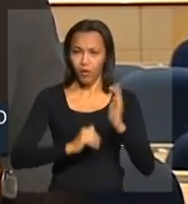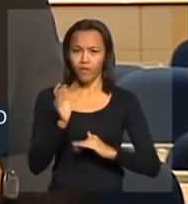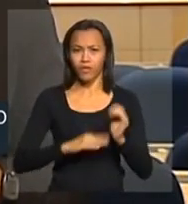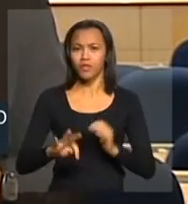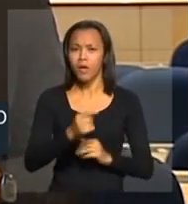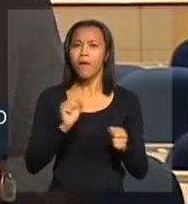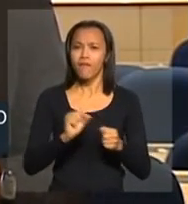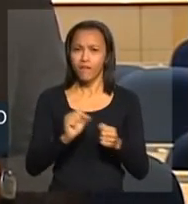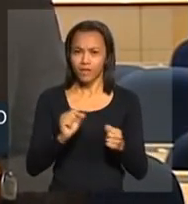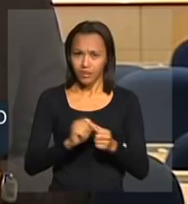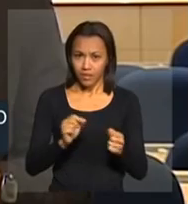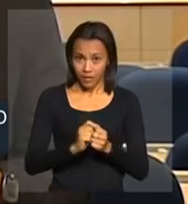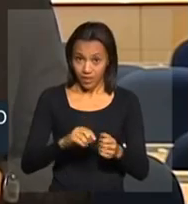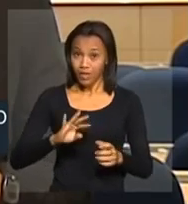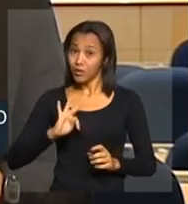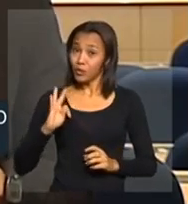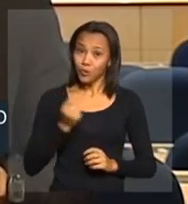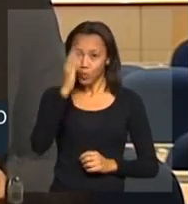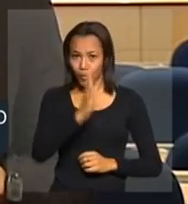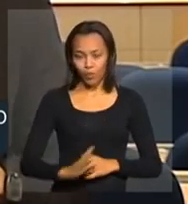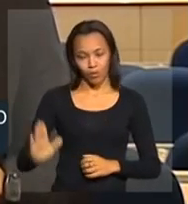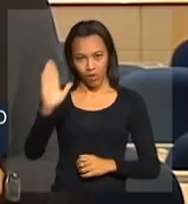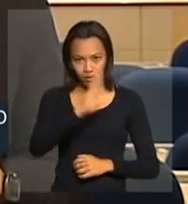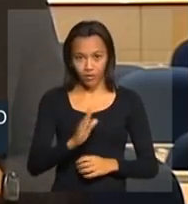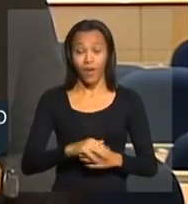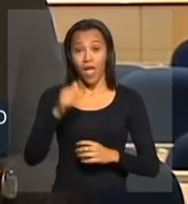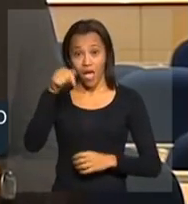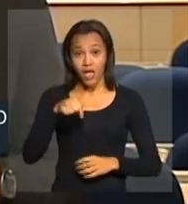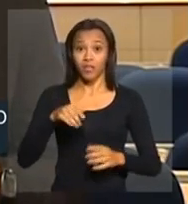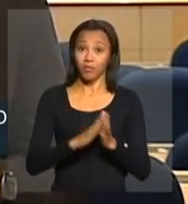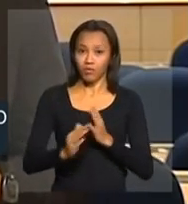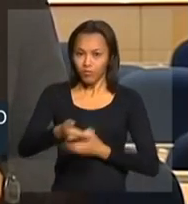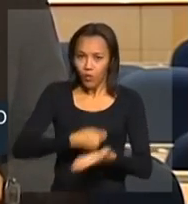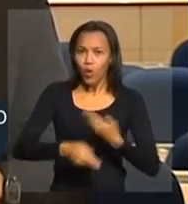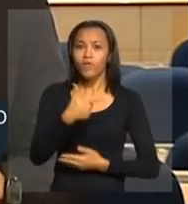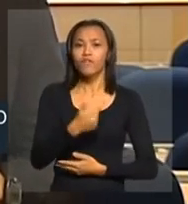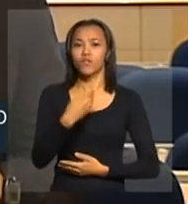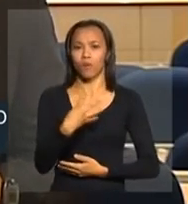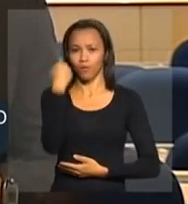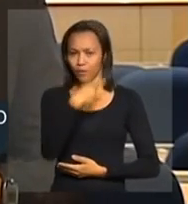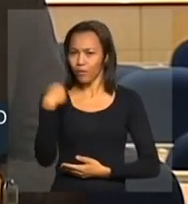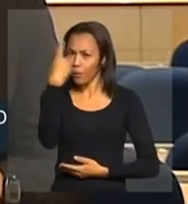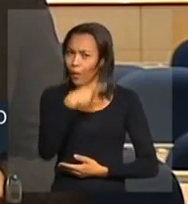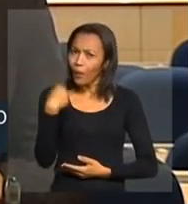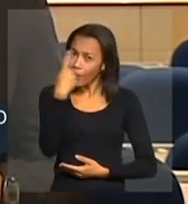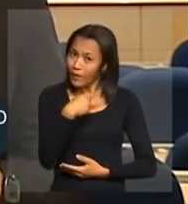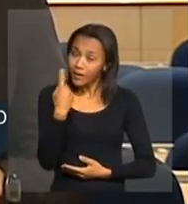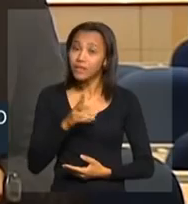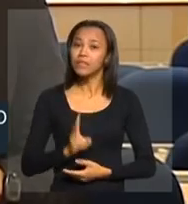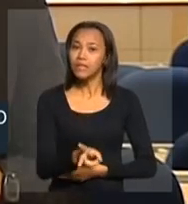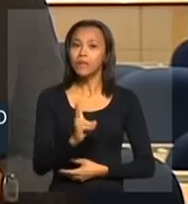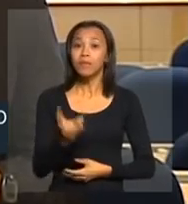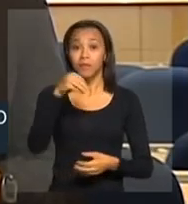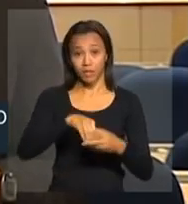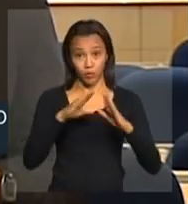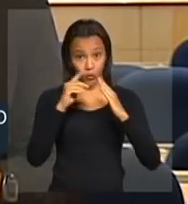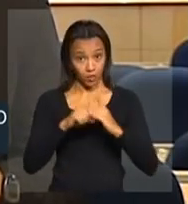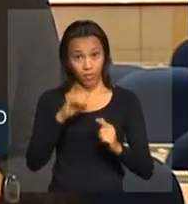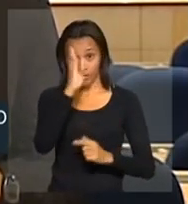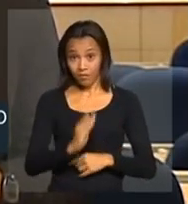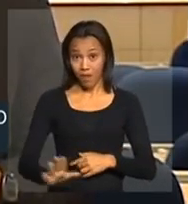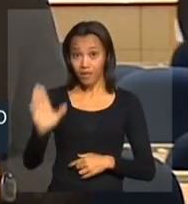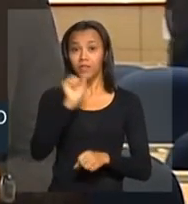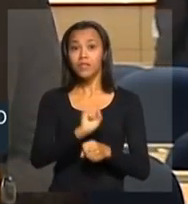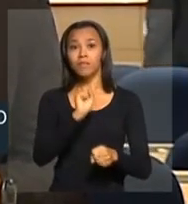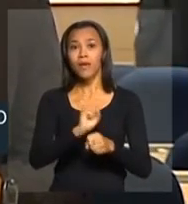fazer transplantes em todo o país. Esses profissionais se revezam 24 horas por dia nos hospitais brasileiros à espera